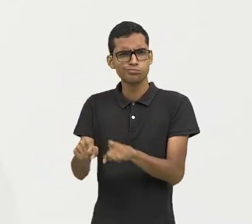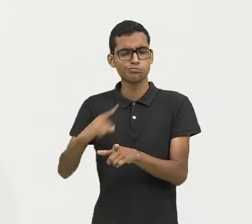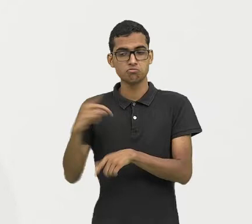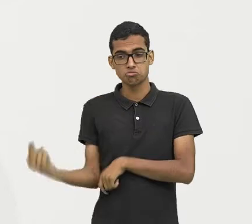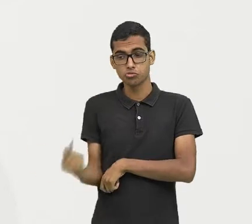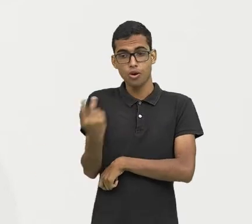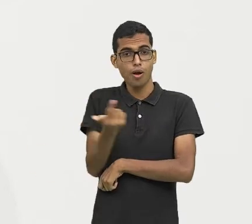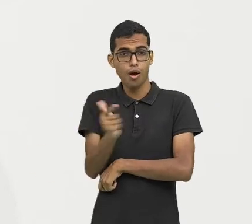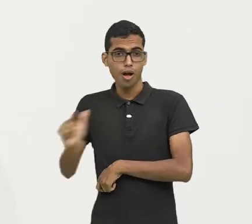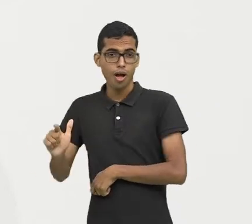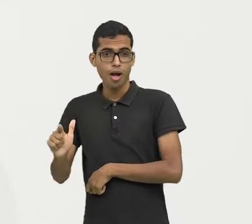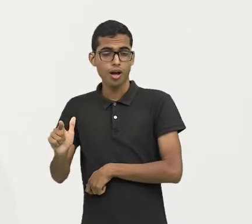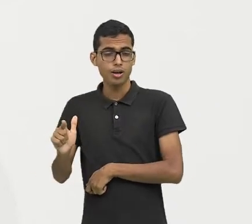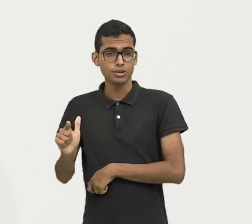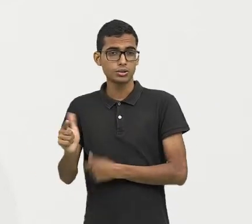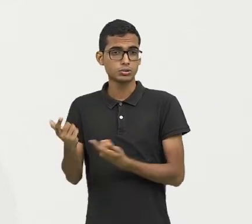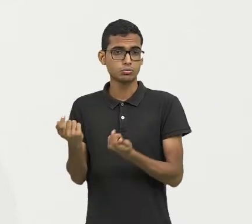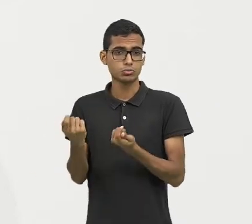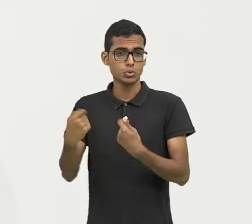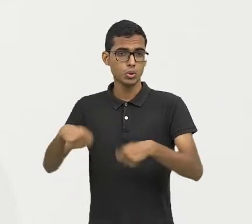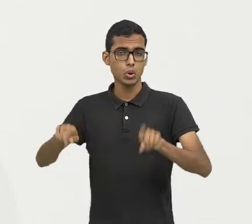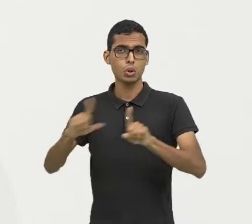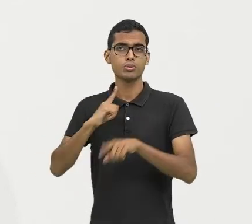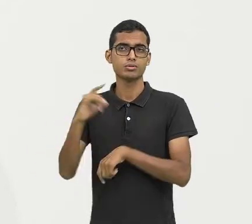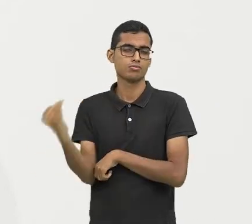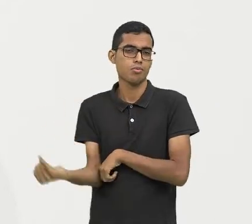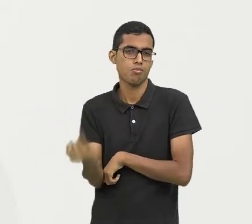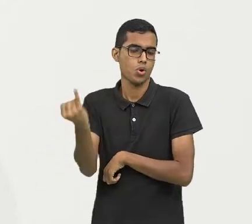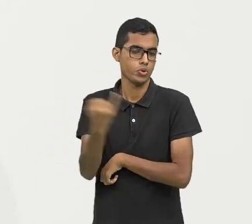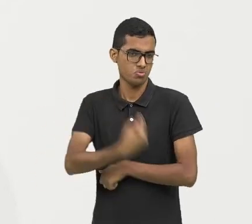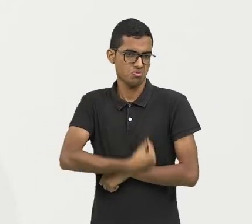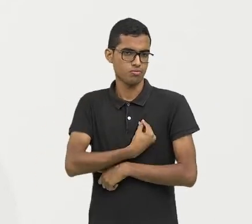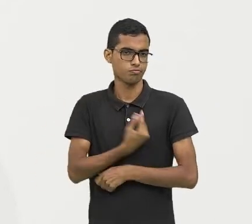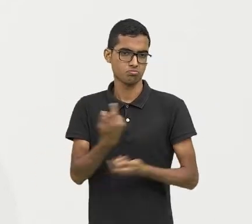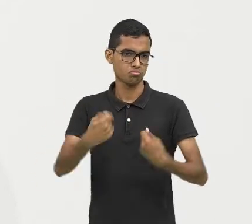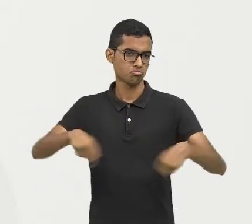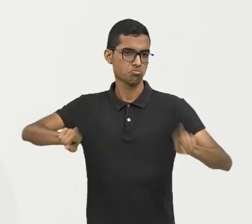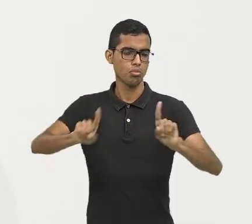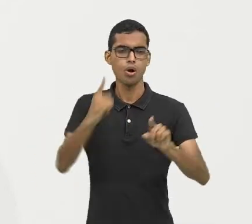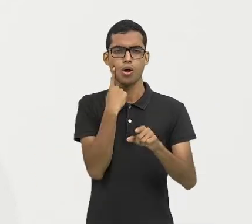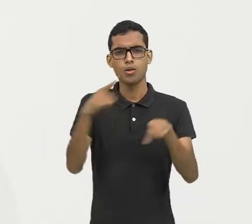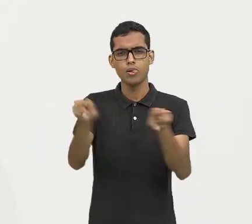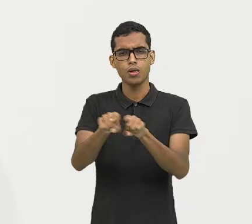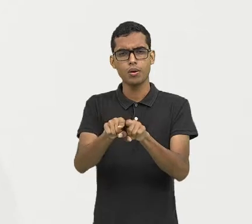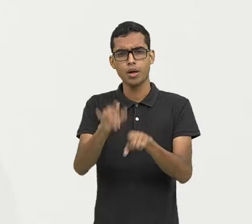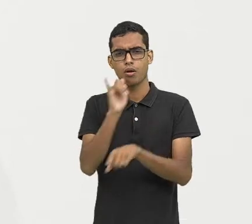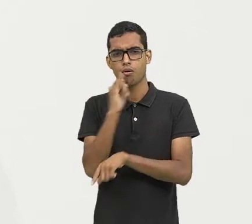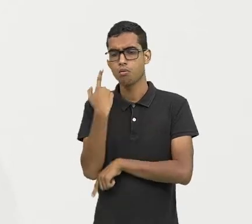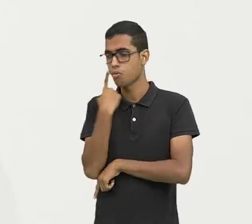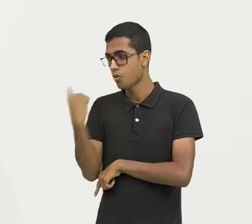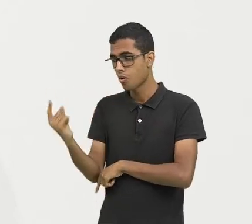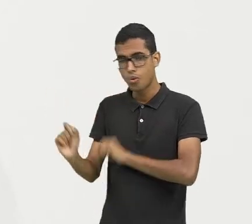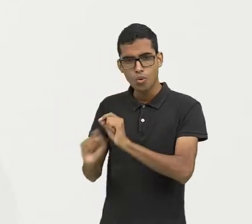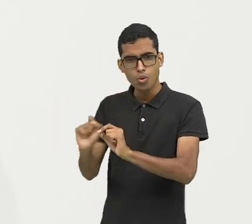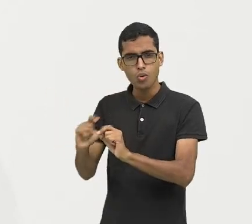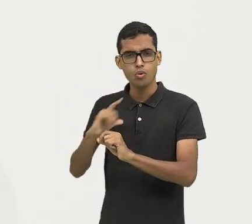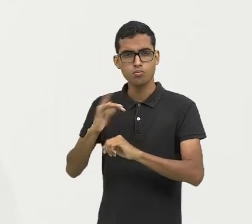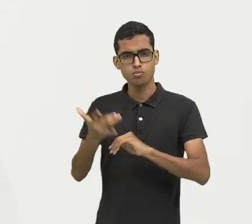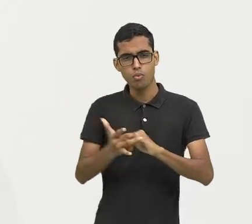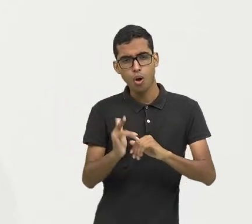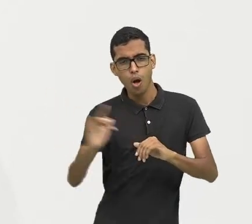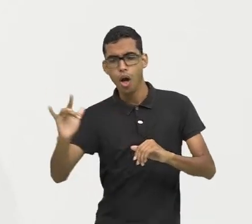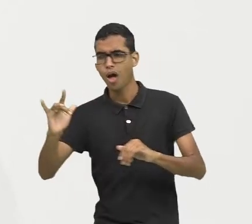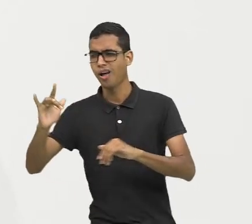que não deve ser o importante na vida. Olha só, dourada e inútil das